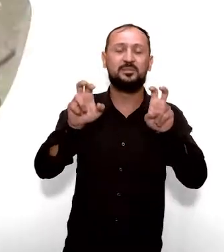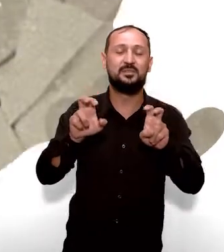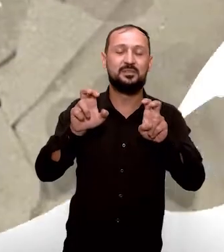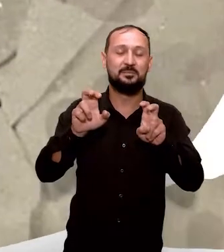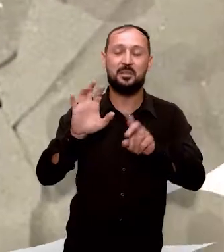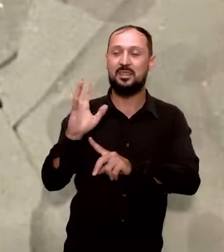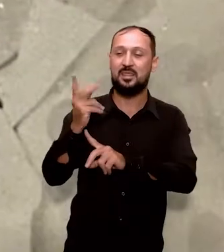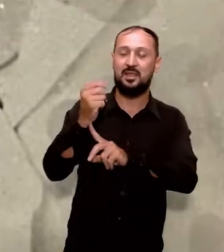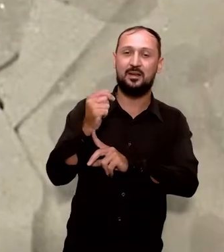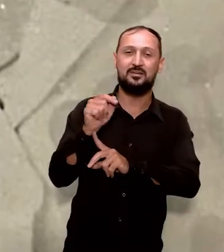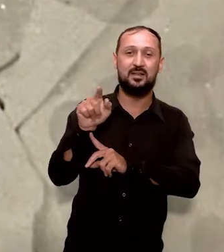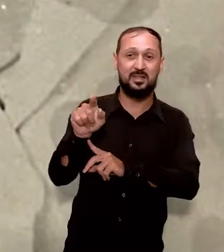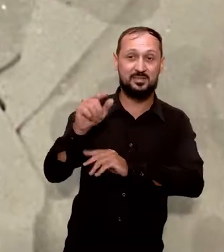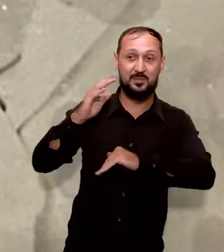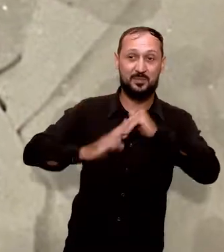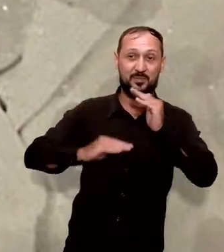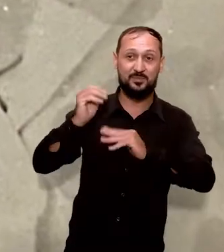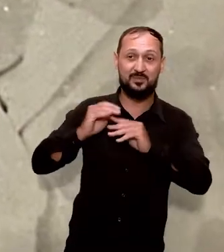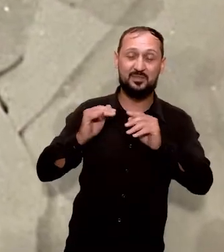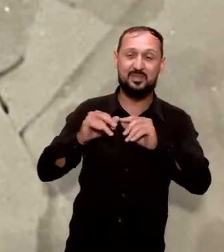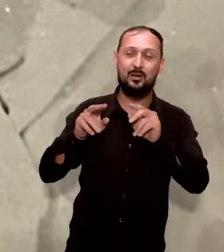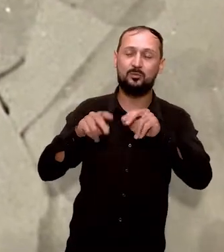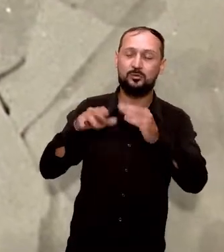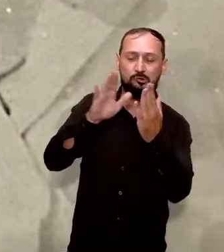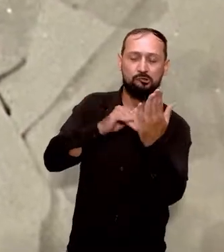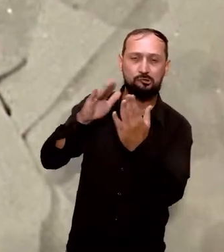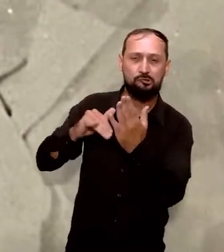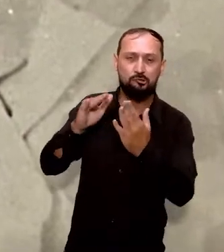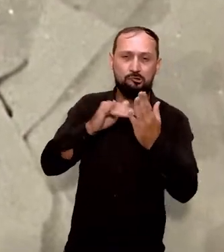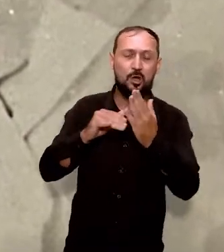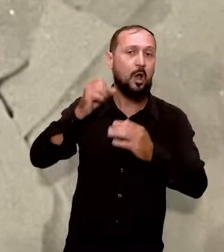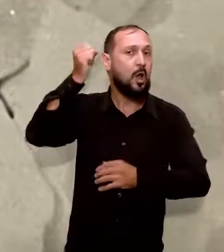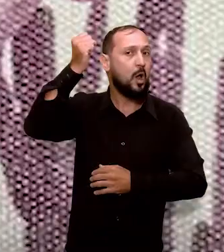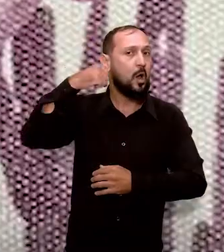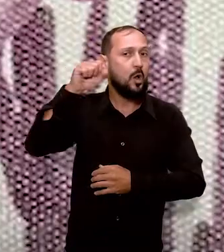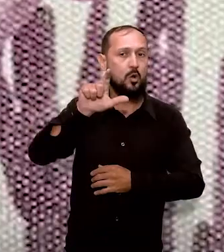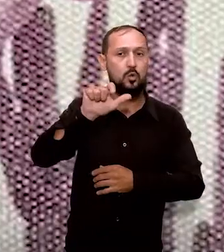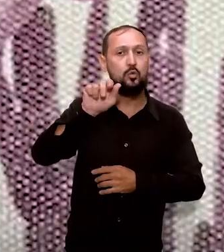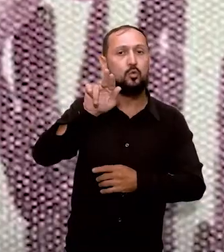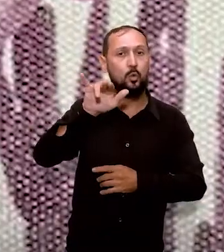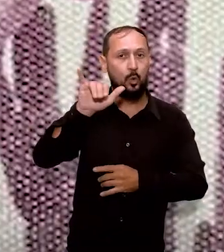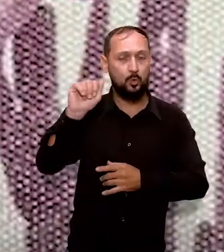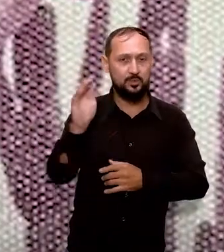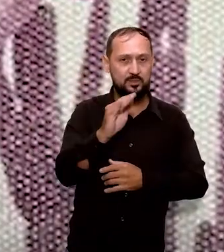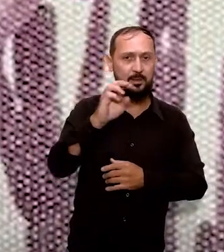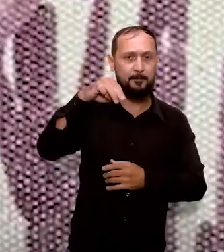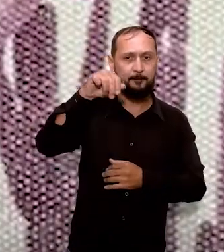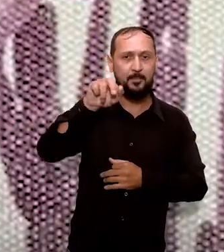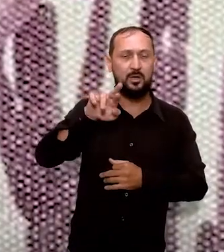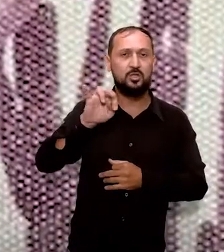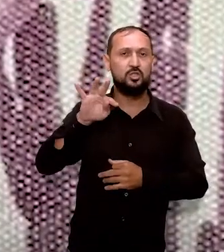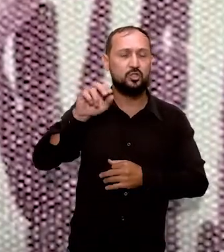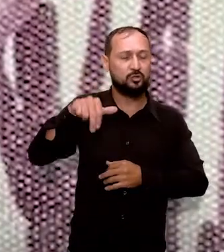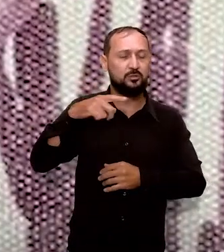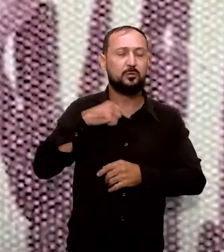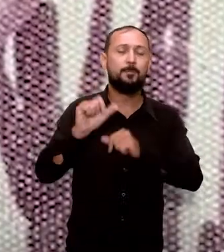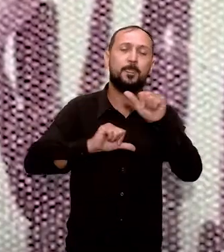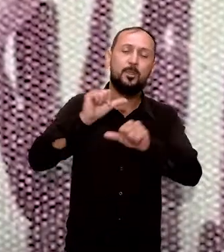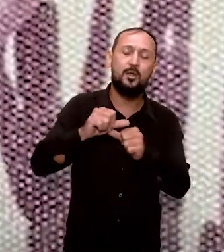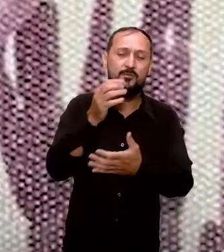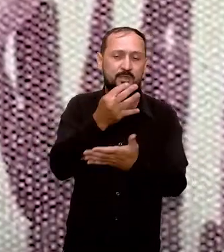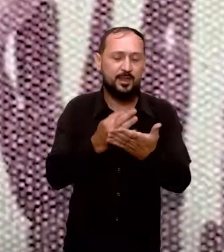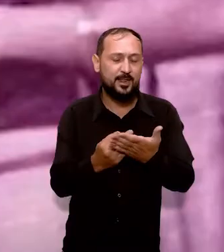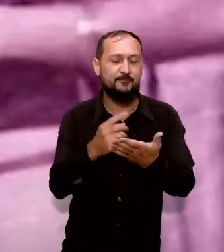Operária da arte, a artista visual Lúcia Martins Coelho Barbosa se encantou pela arte ainda adolescente,